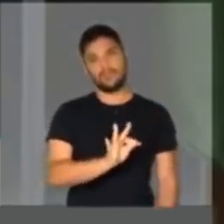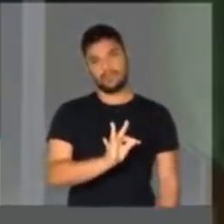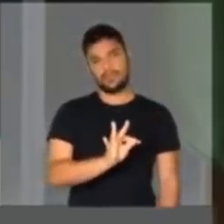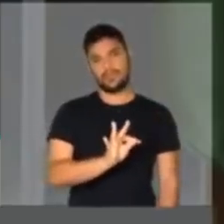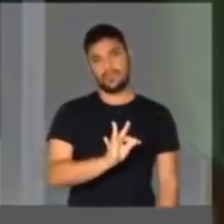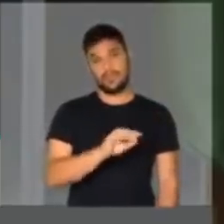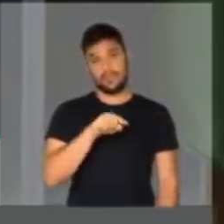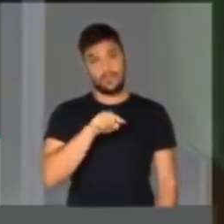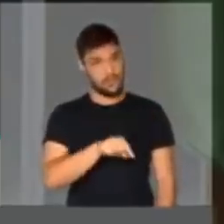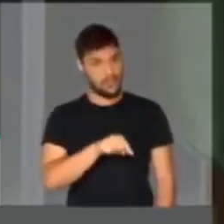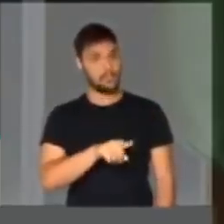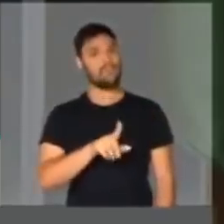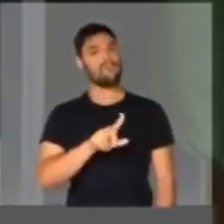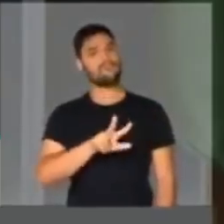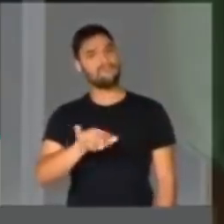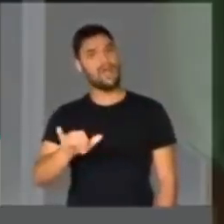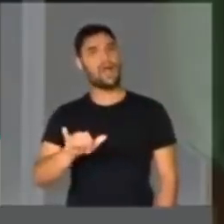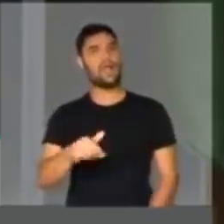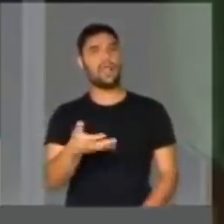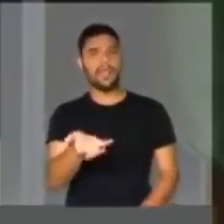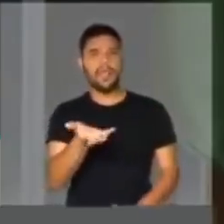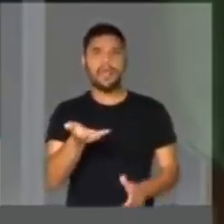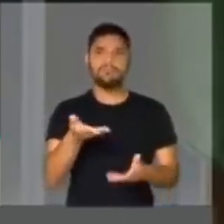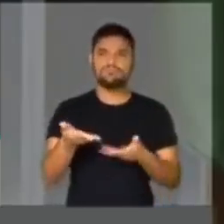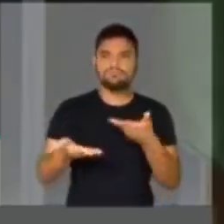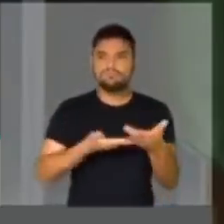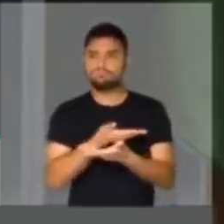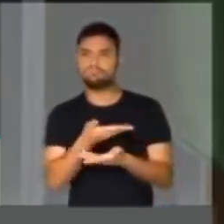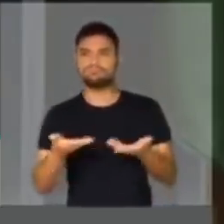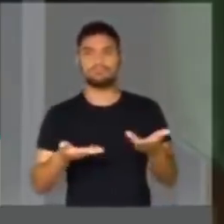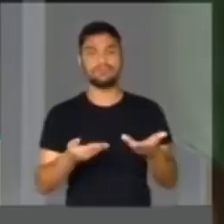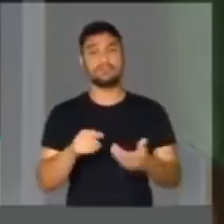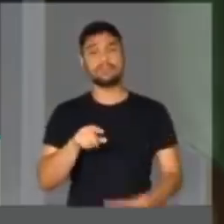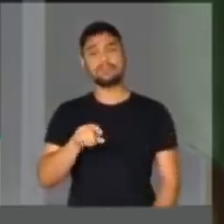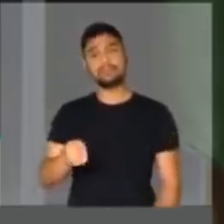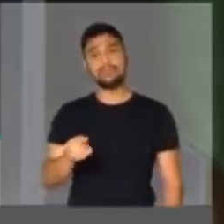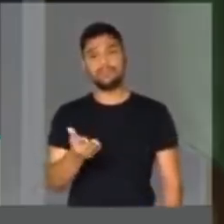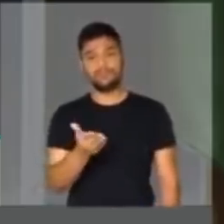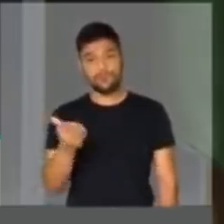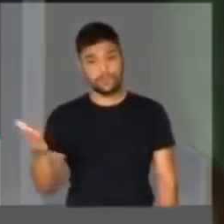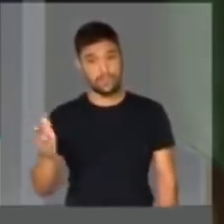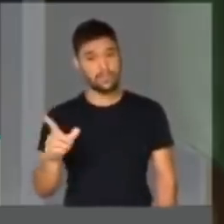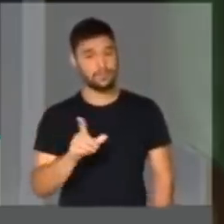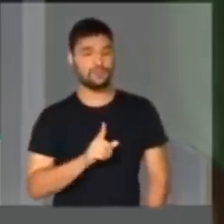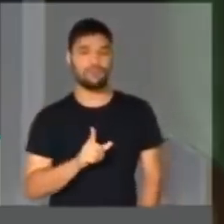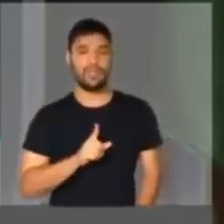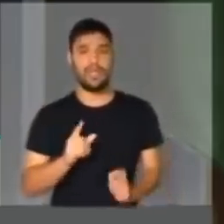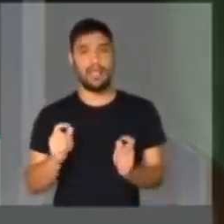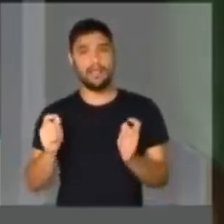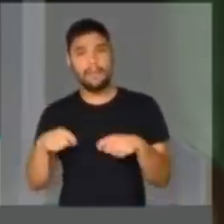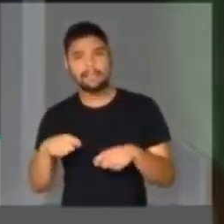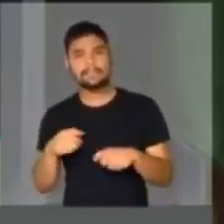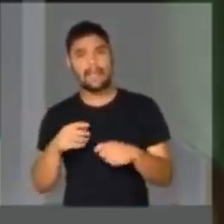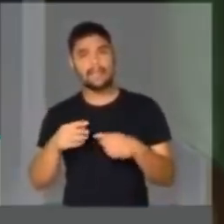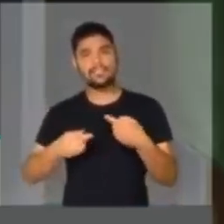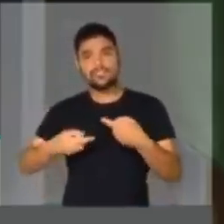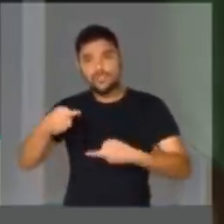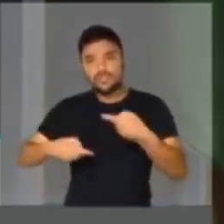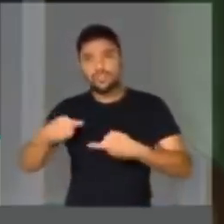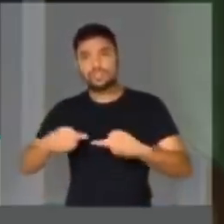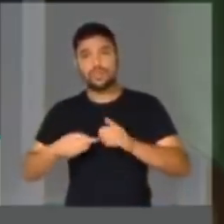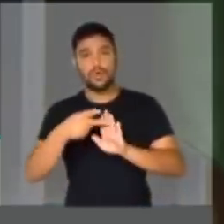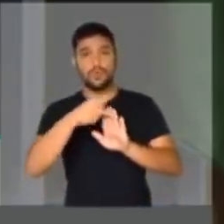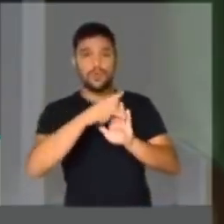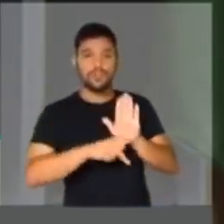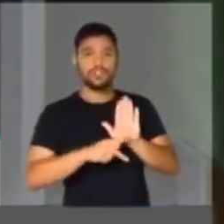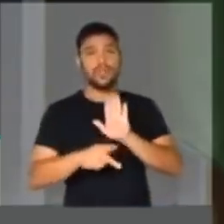o PT vai sim querer fazer a conversa. Se os senhores algum momento tiver a capacidade de debater um projeto de interesse para o Brasil,